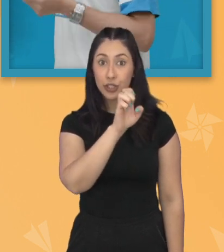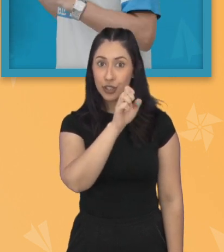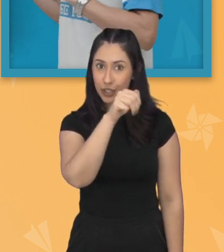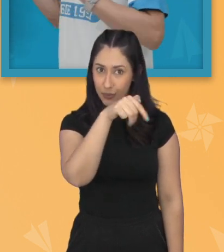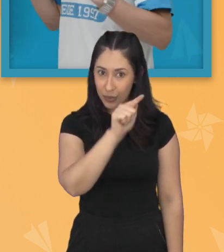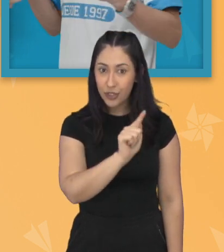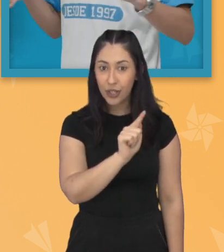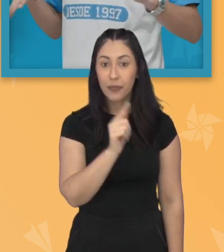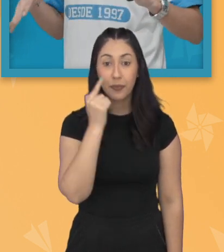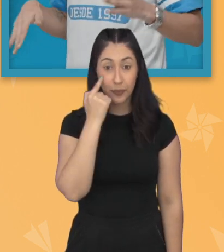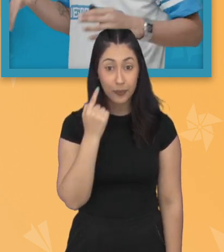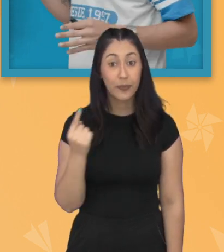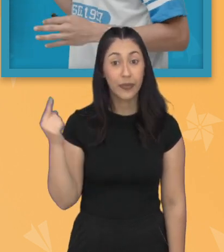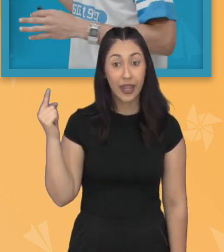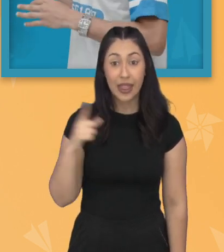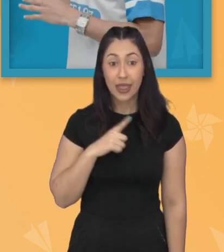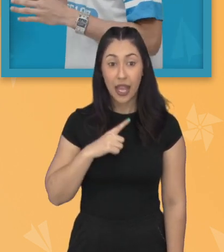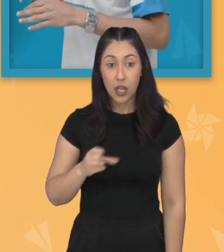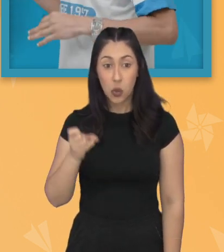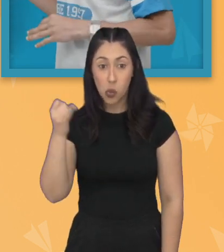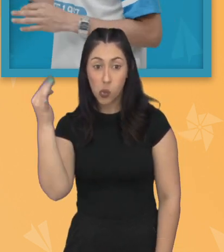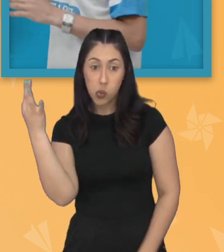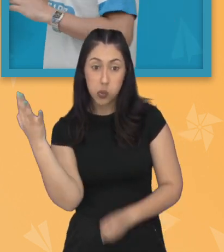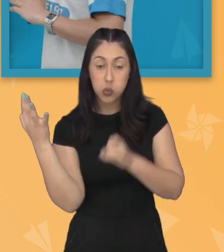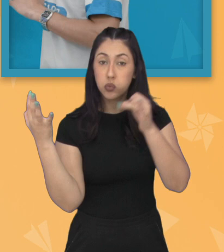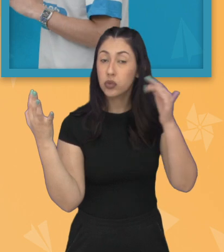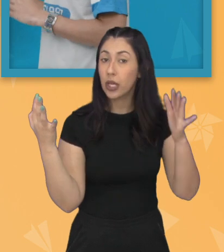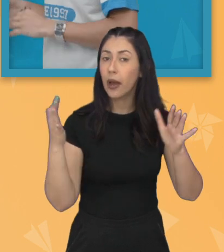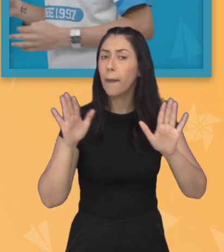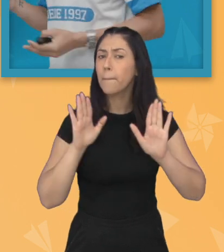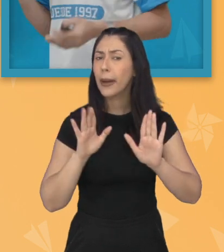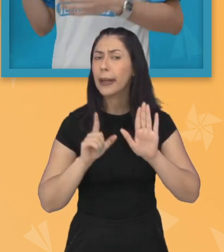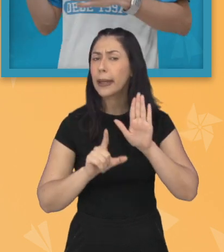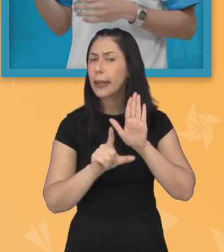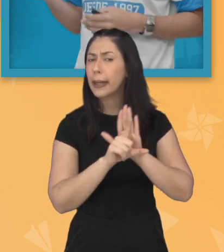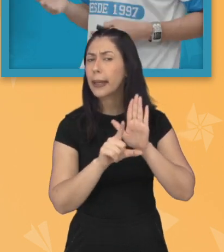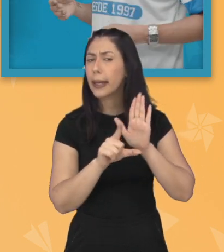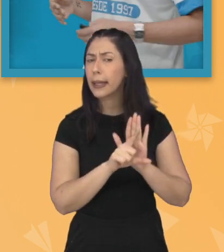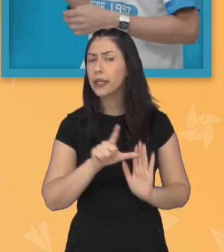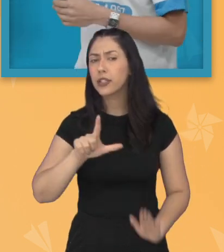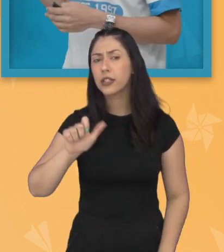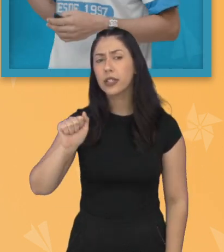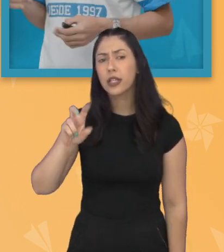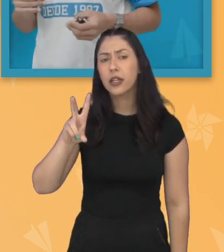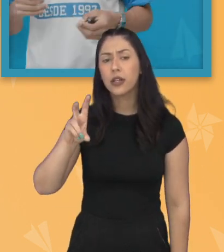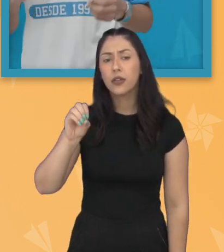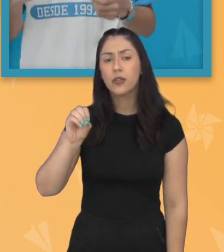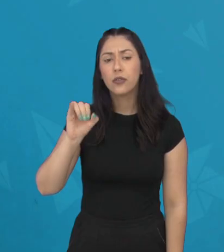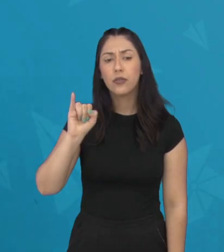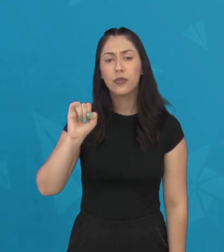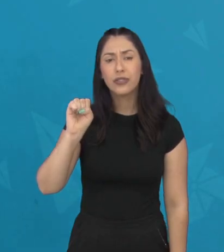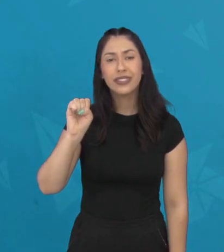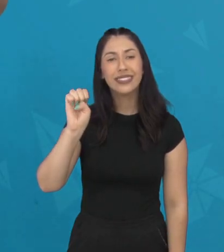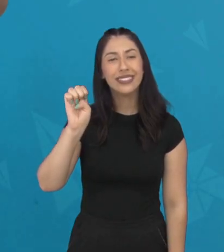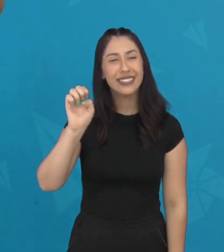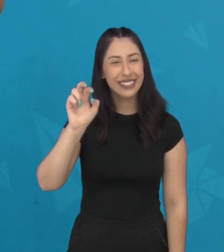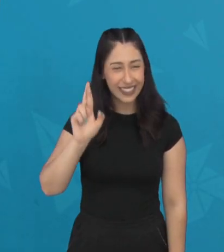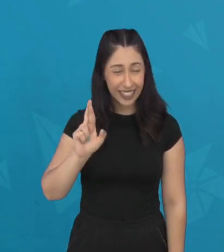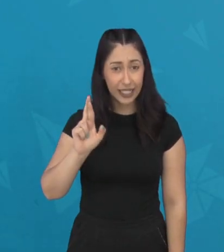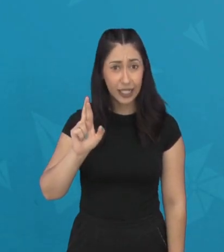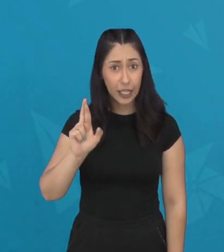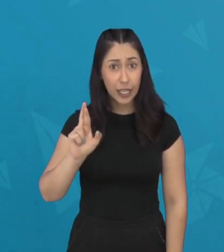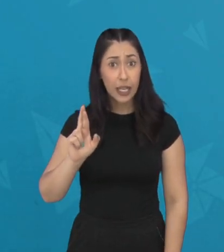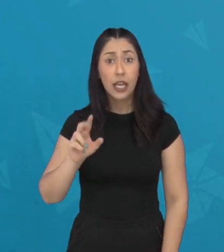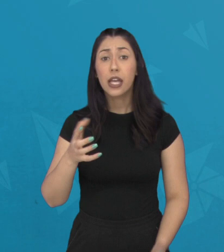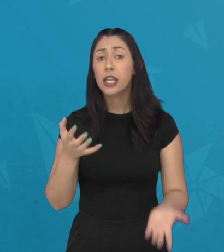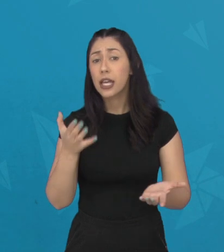informações, utilizando a lei de Lavoisier, determine a massa do produto dessa reação, que é o cloreto de magnésio, tranquilo? Agora vamos lá para a lousa